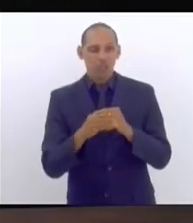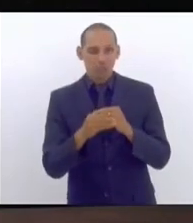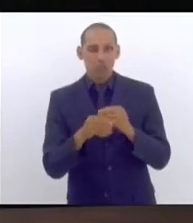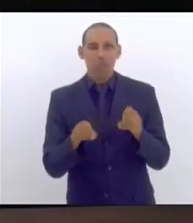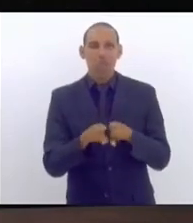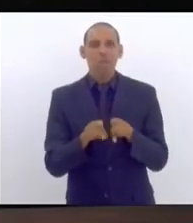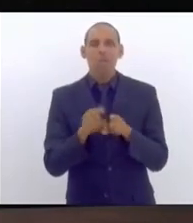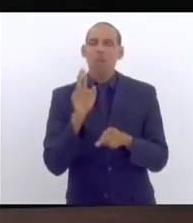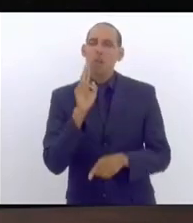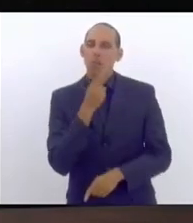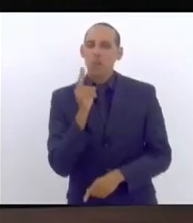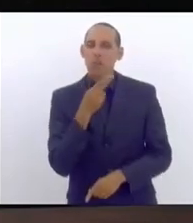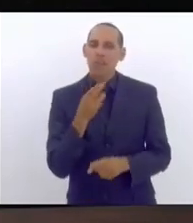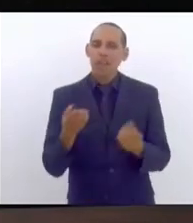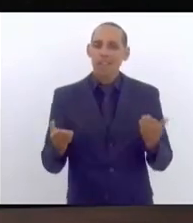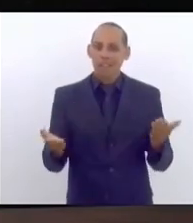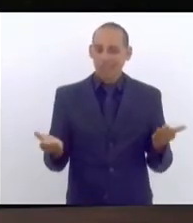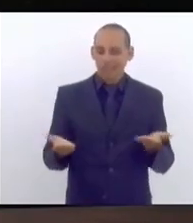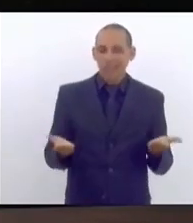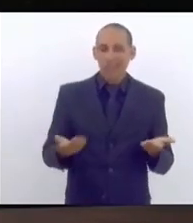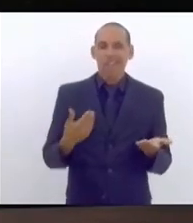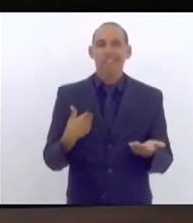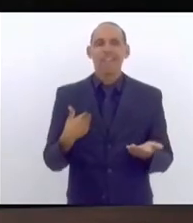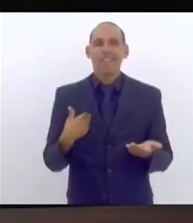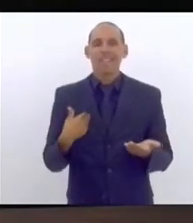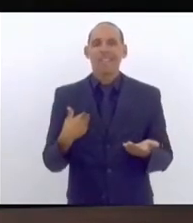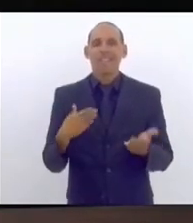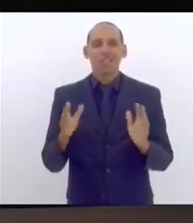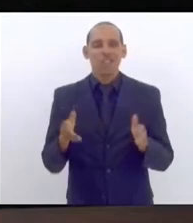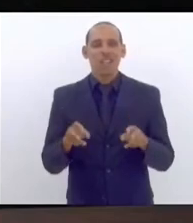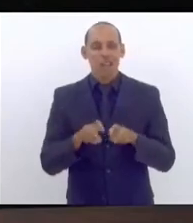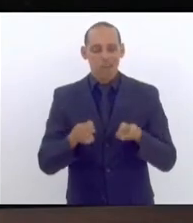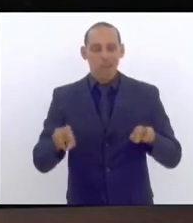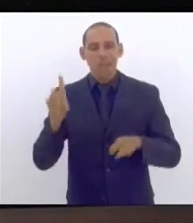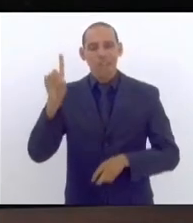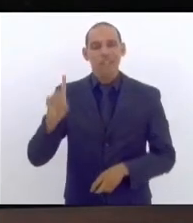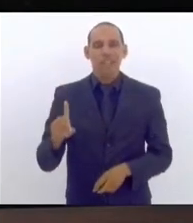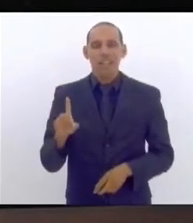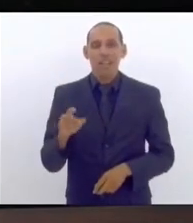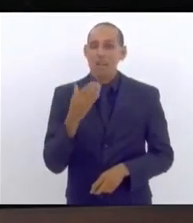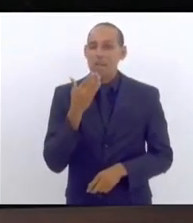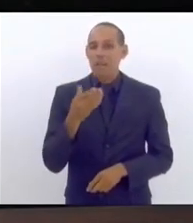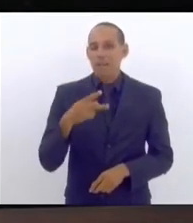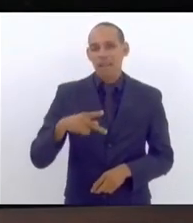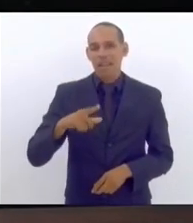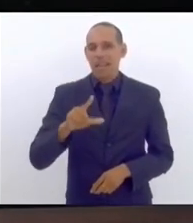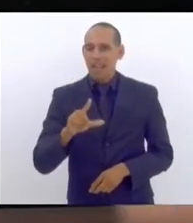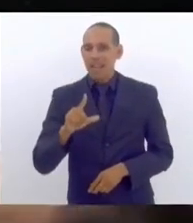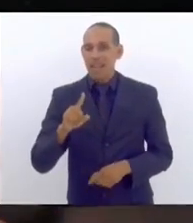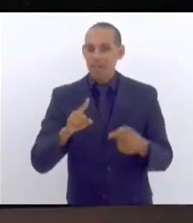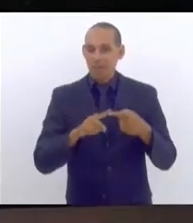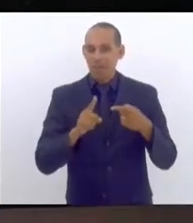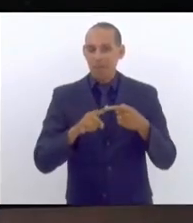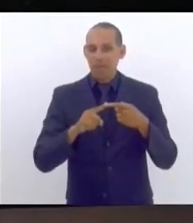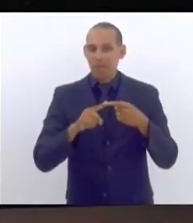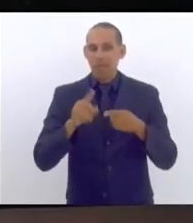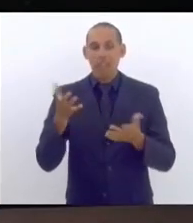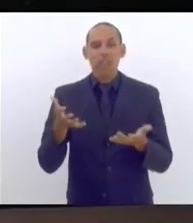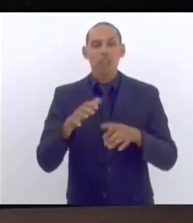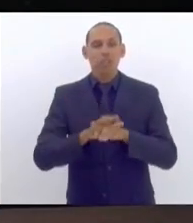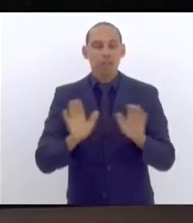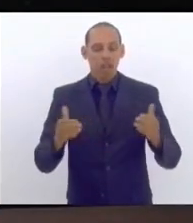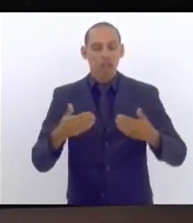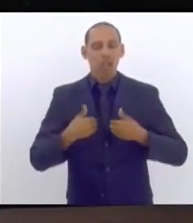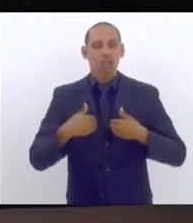de urgência, então, que já entrei pela mesa diretora, um projeto trata da inclusão do